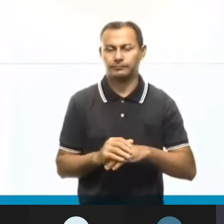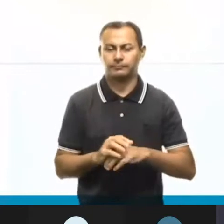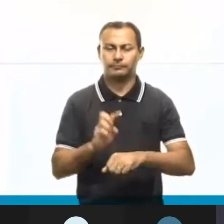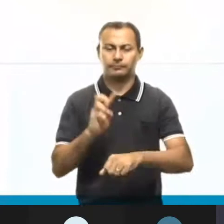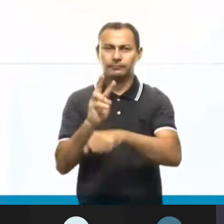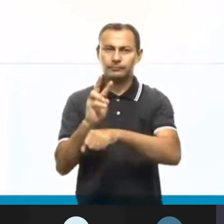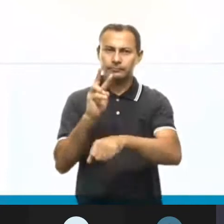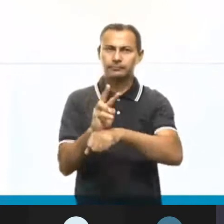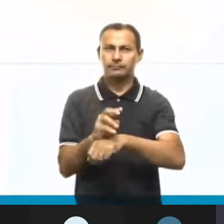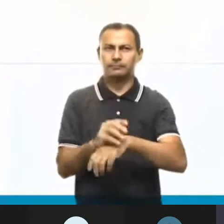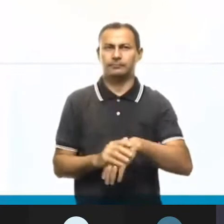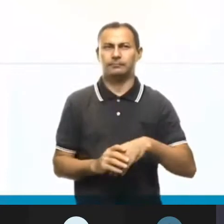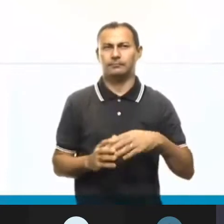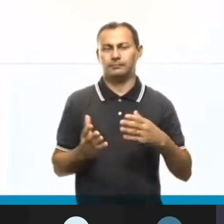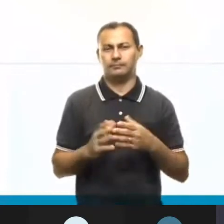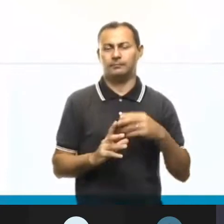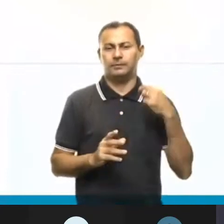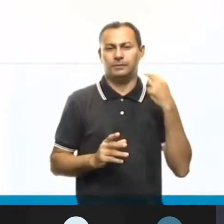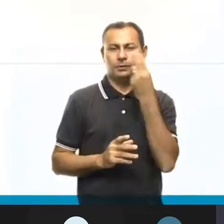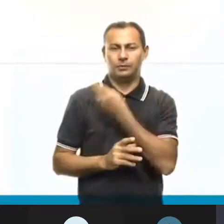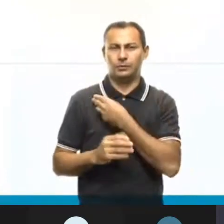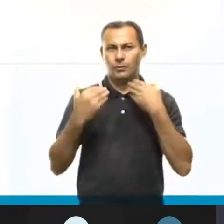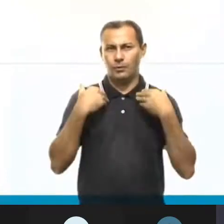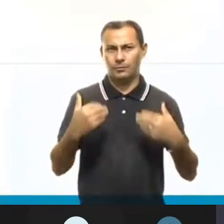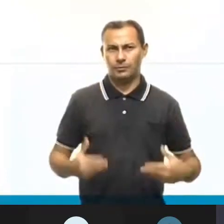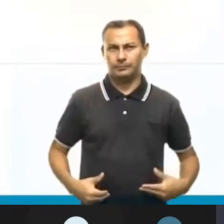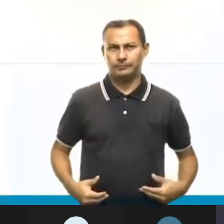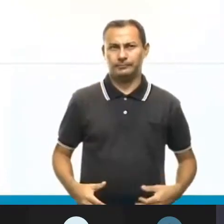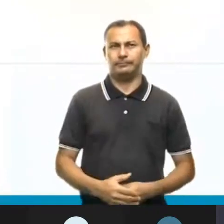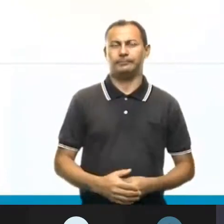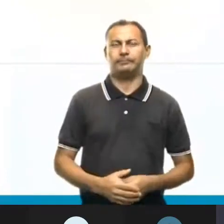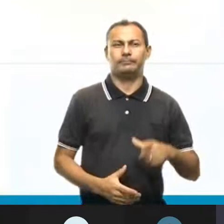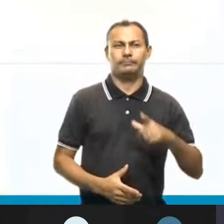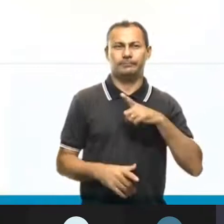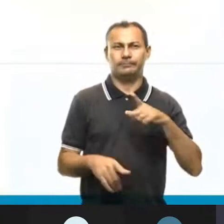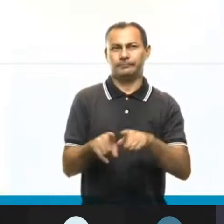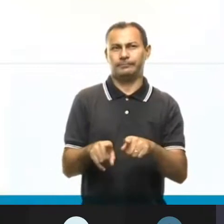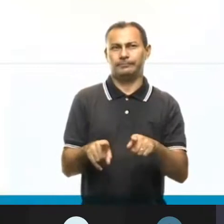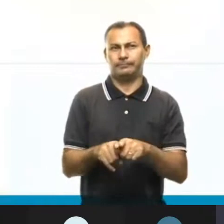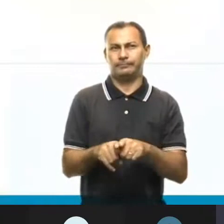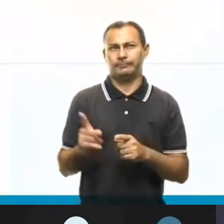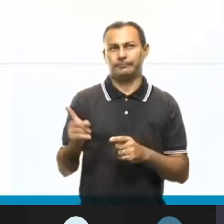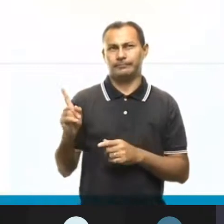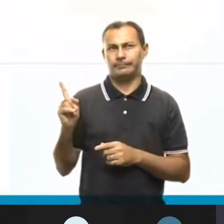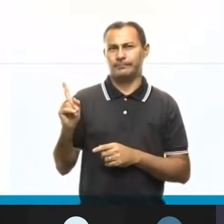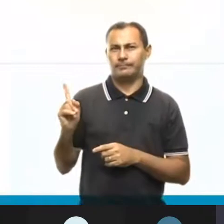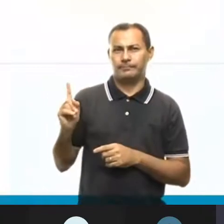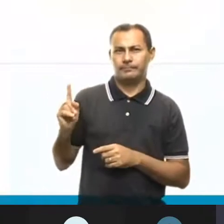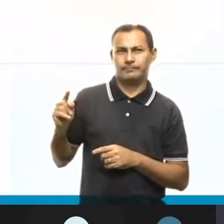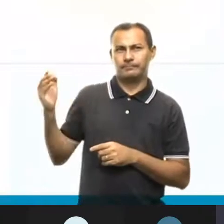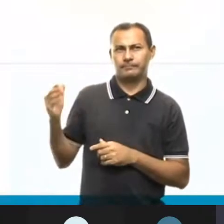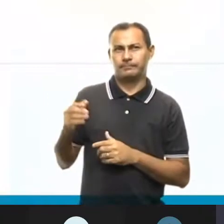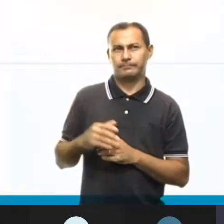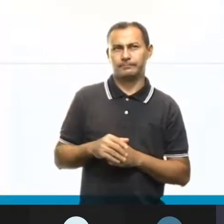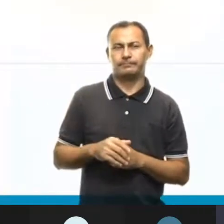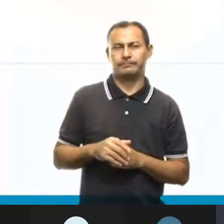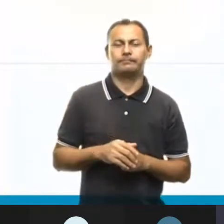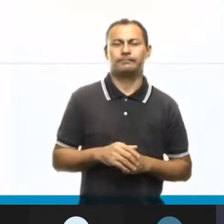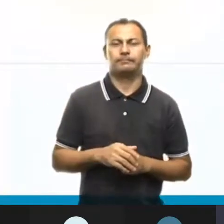na defesa, né, do nosso organismo. E nós temos aqui, né, nessa região aqui ainda, que